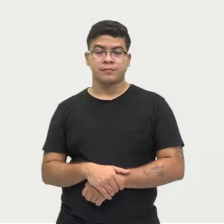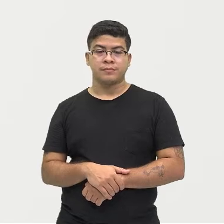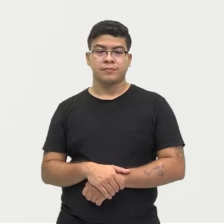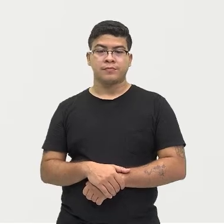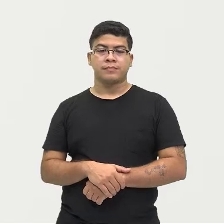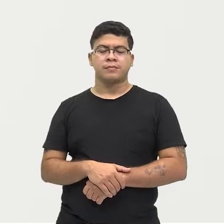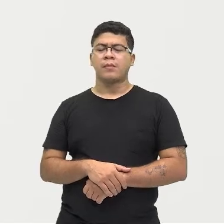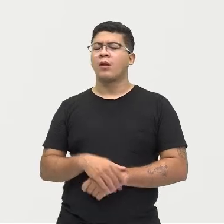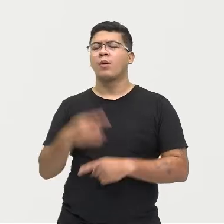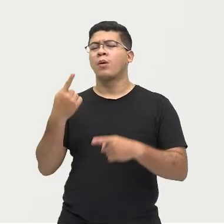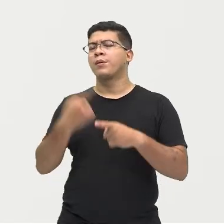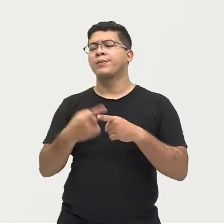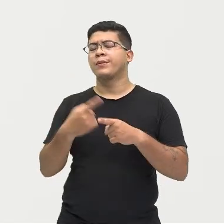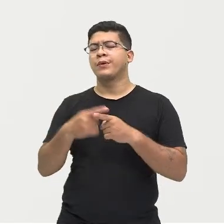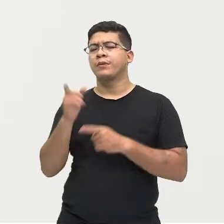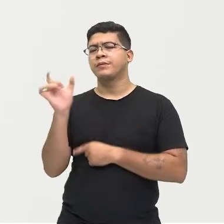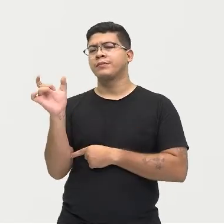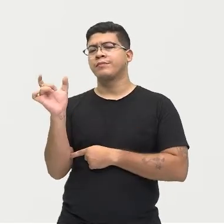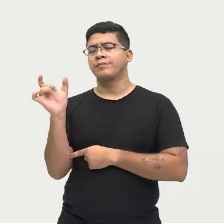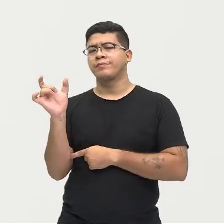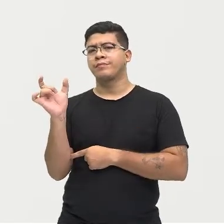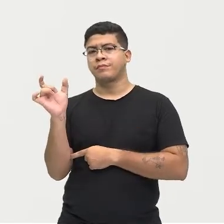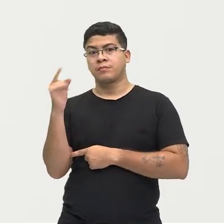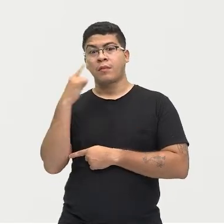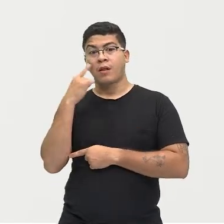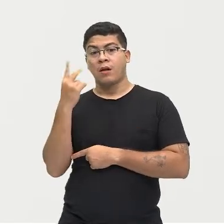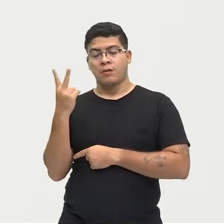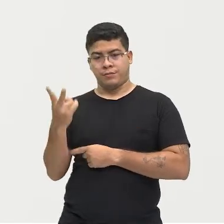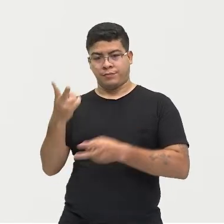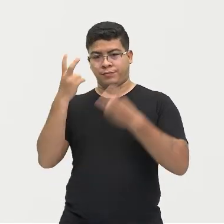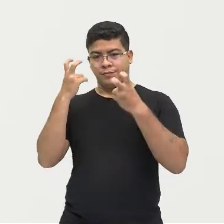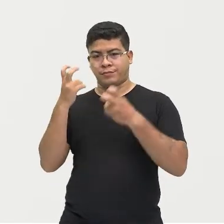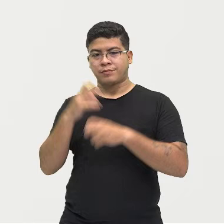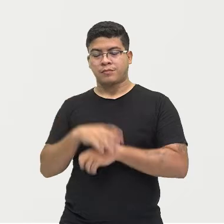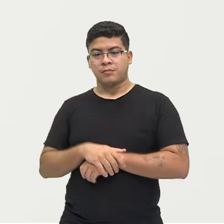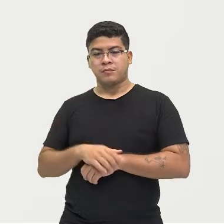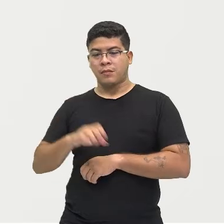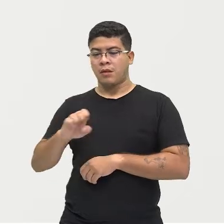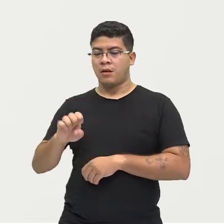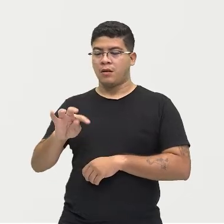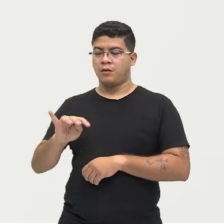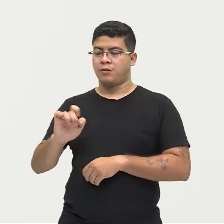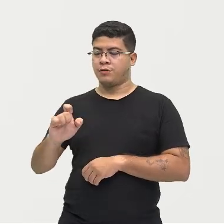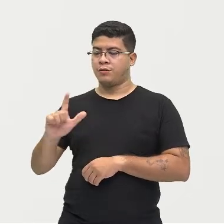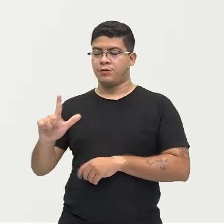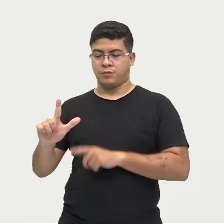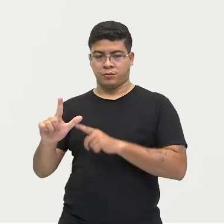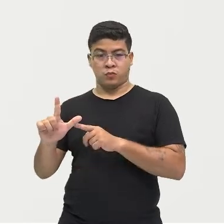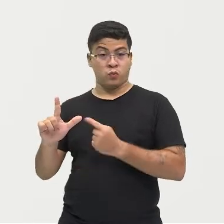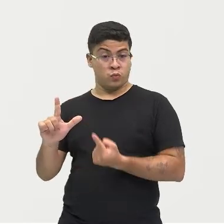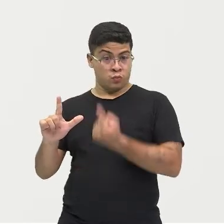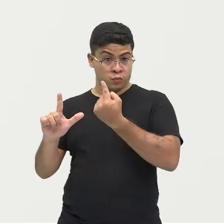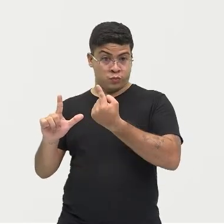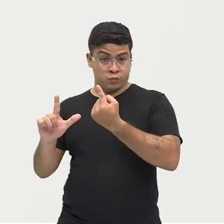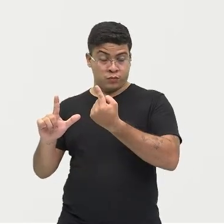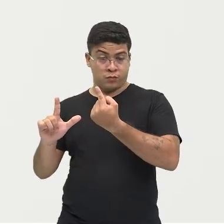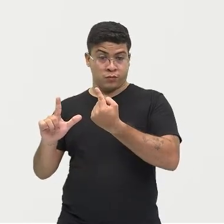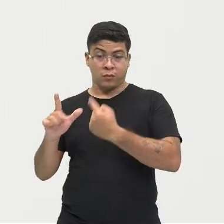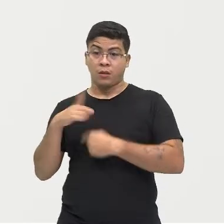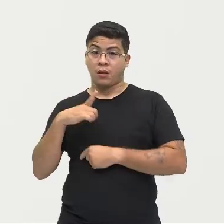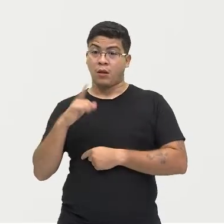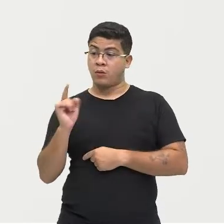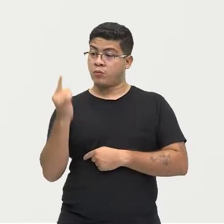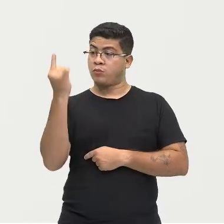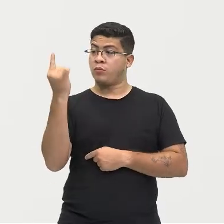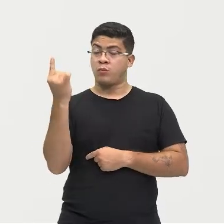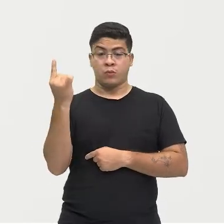etil-dimetilamina. Por quê? Tá aqui o radical etil, é esse aqui. Tá aqui um radical metil